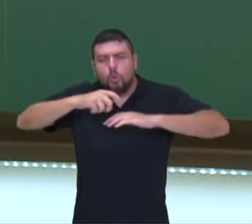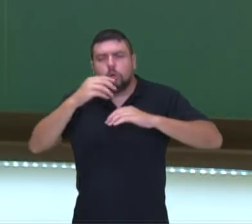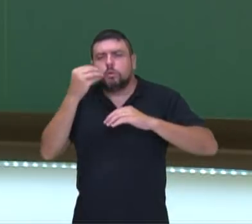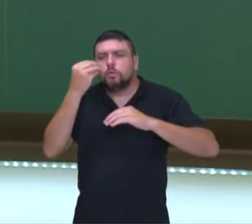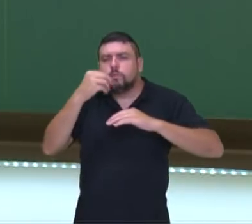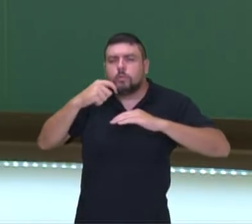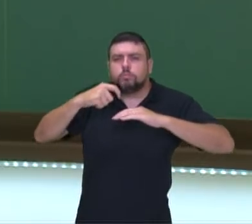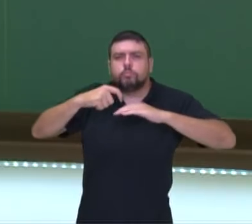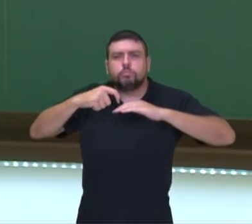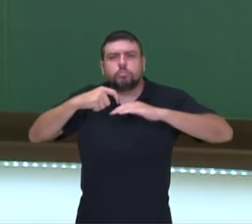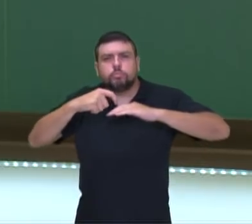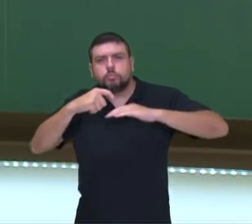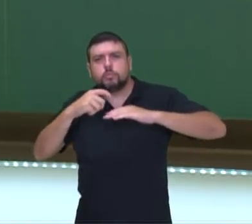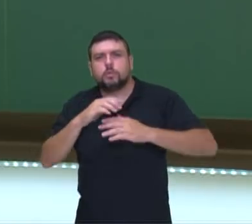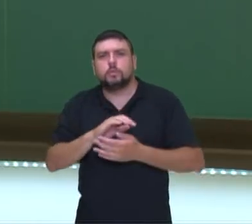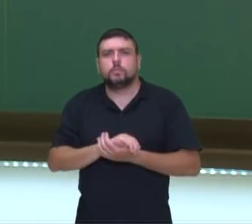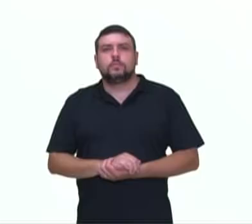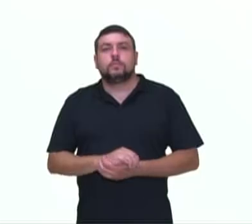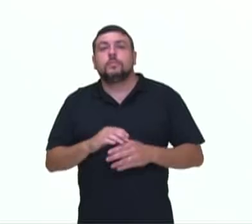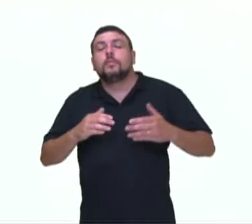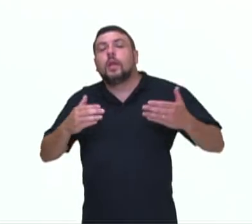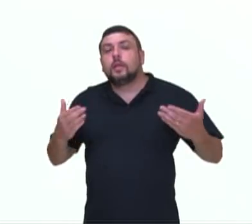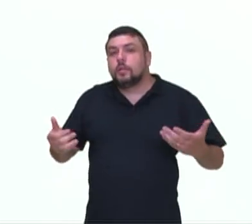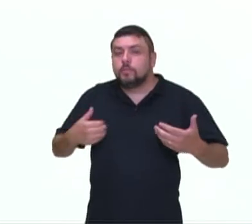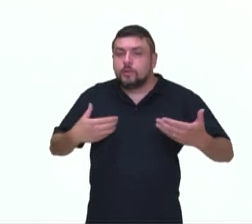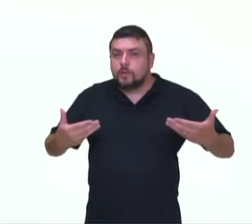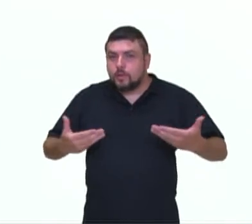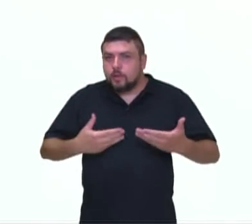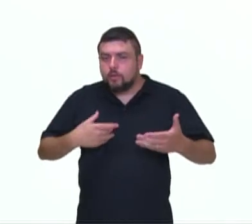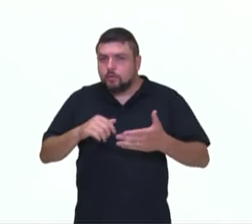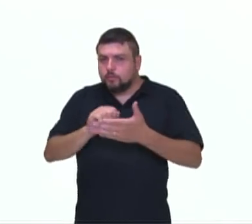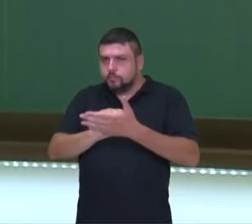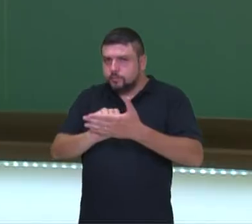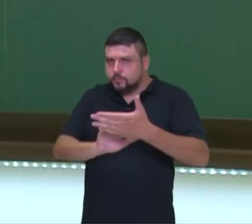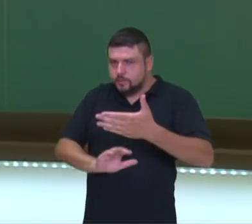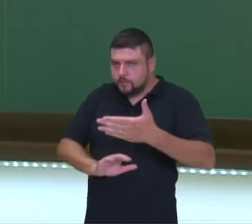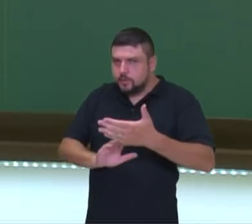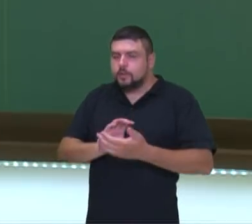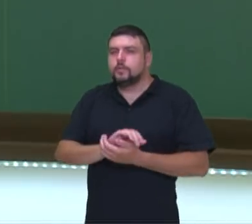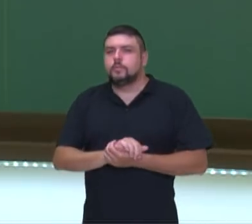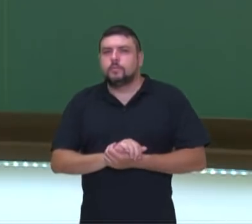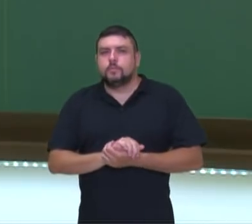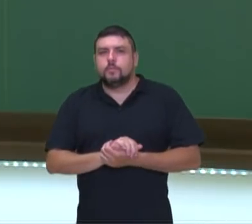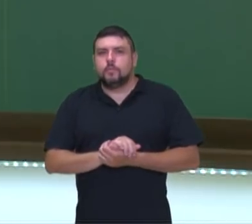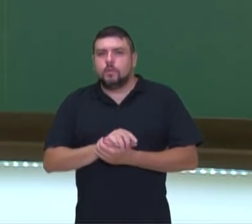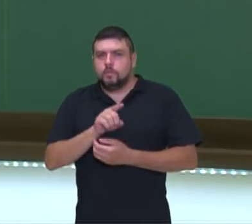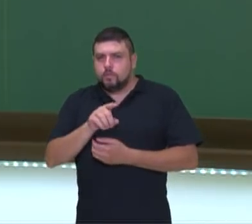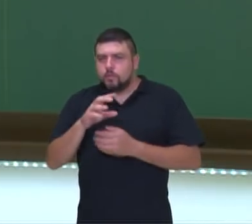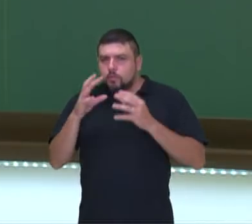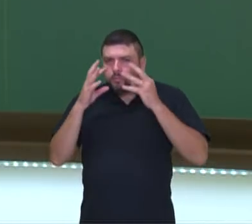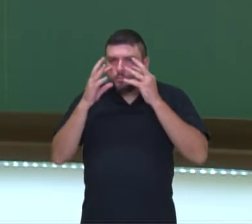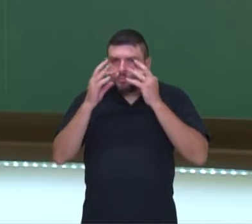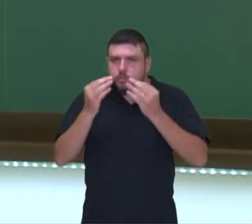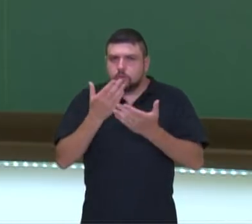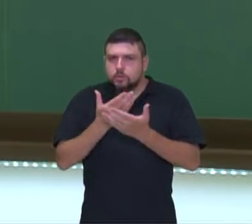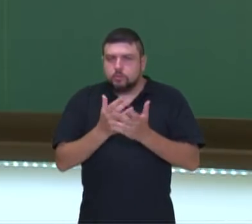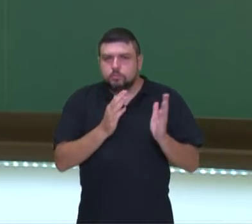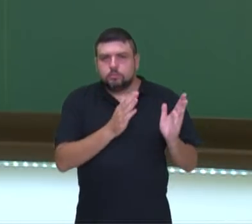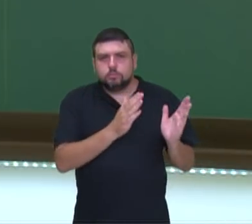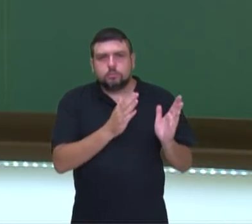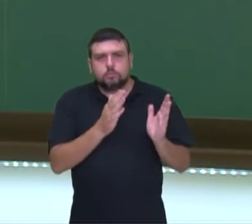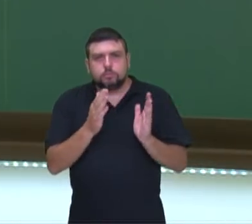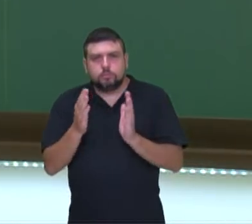do tremor de terra. Então vamos para o nosso quiz? Isso, já que você prestou atenção na aula, nas